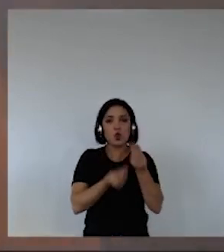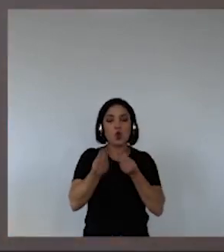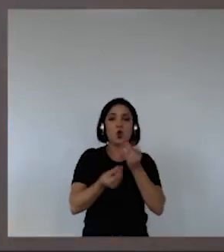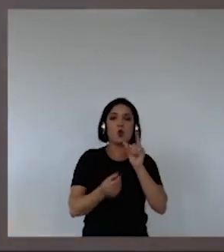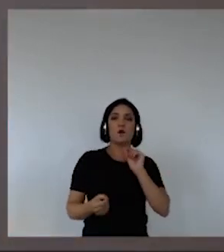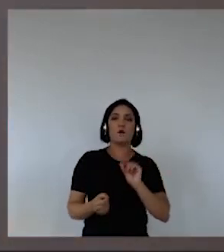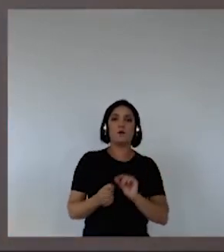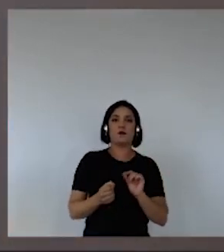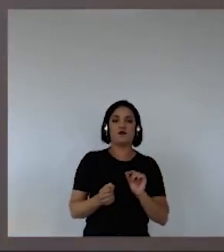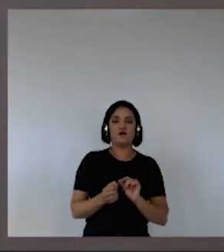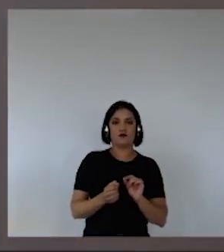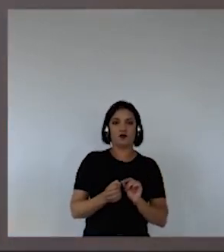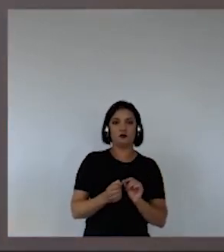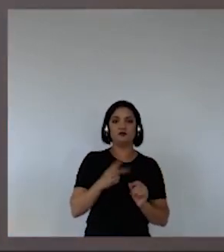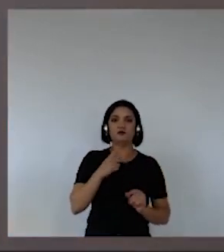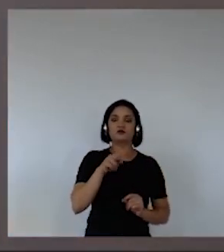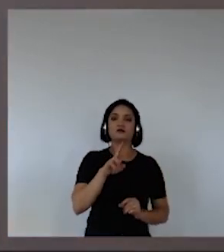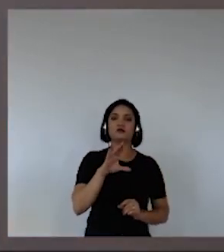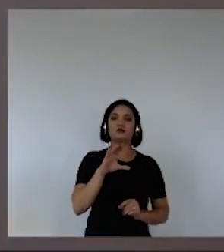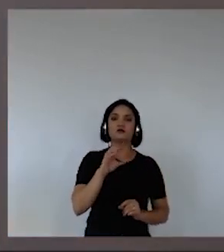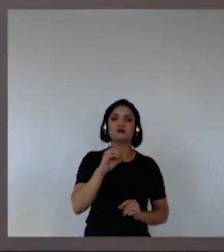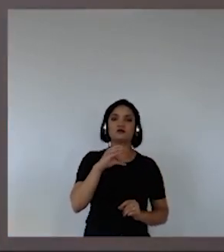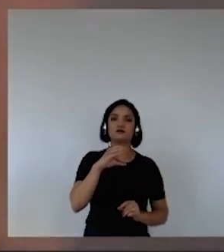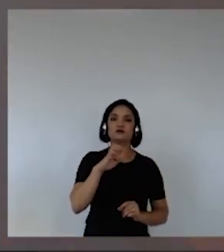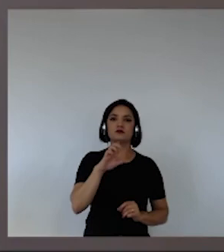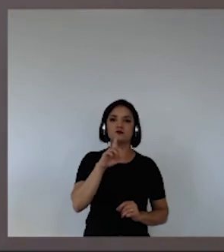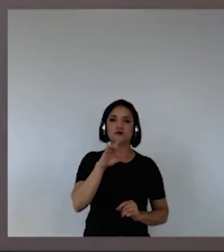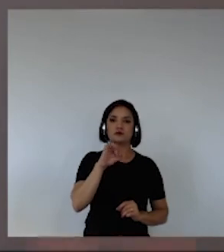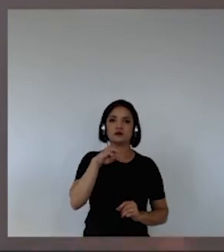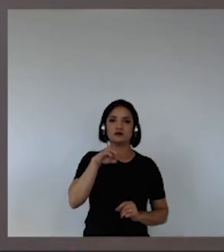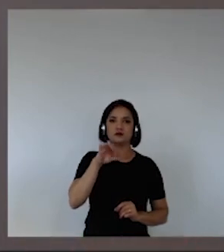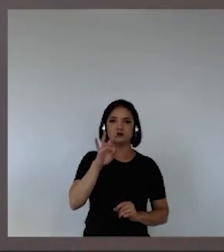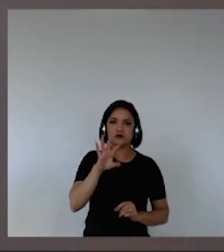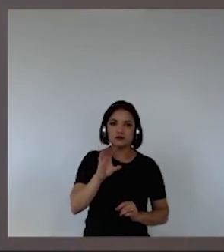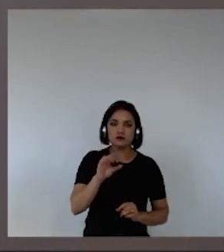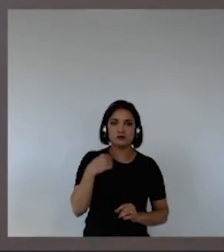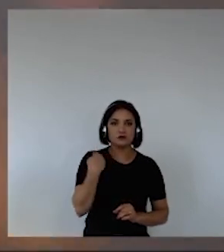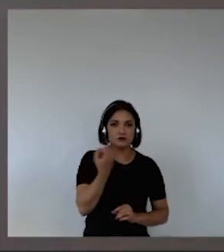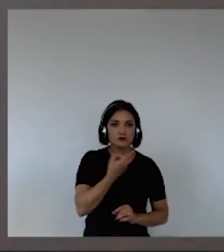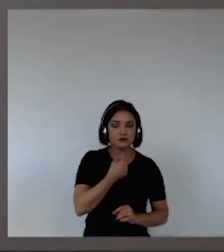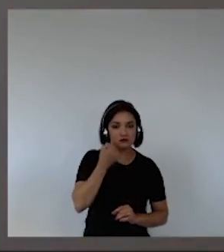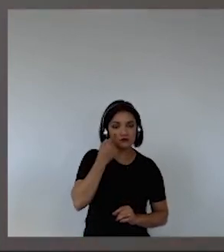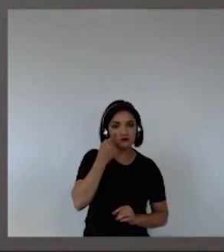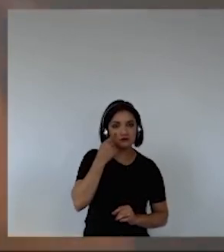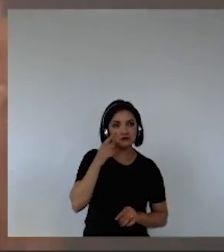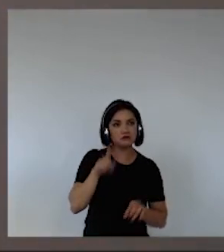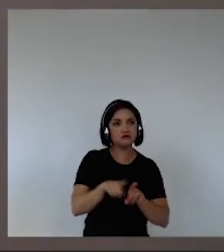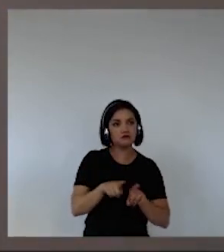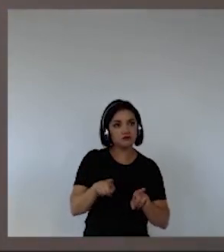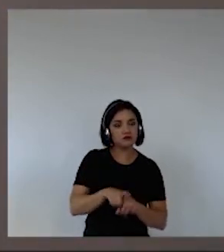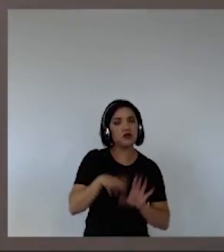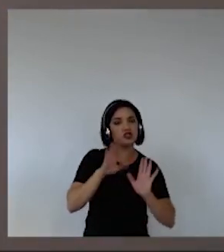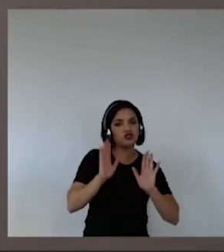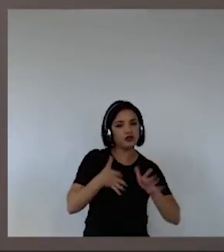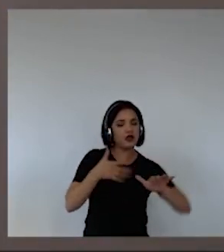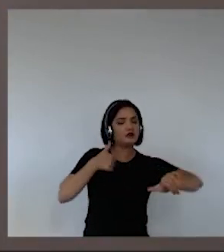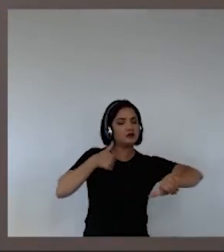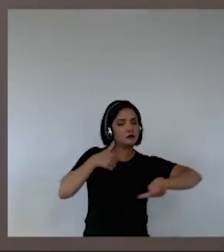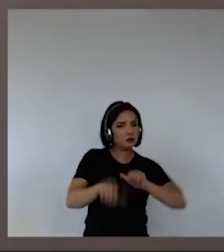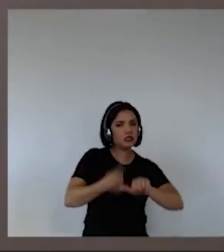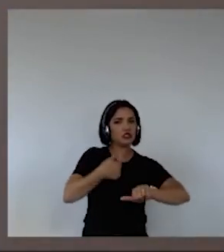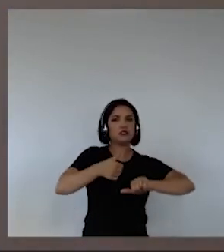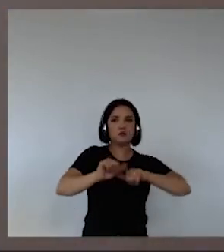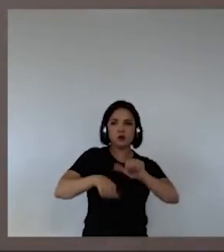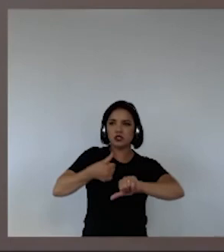No aspecto procedimental, nós vimos e presenciamos muitas mudanças, reflexo desse período